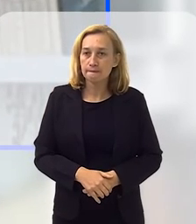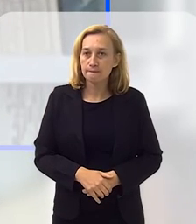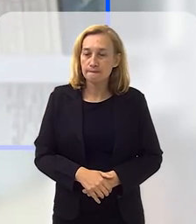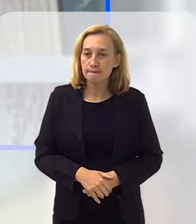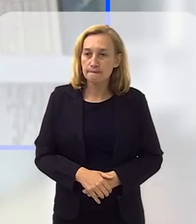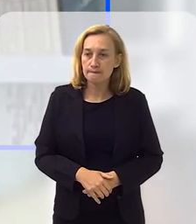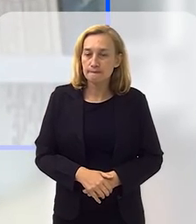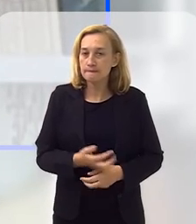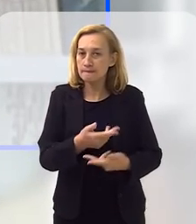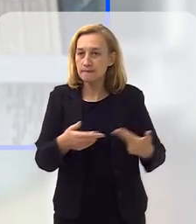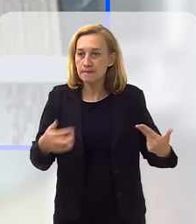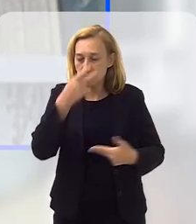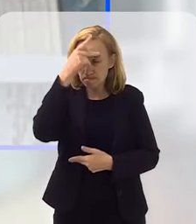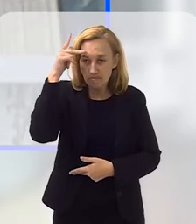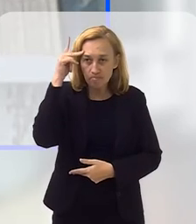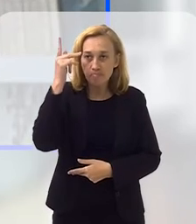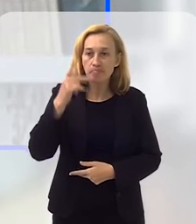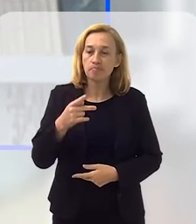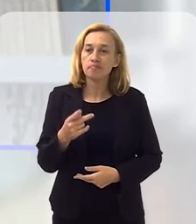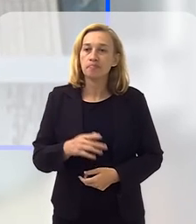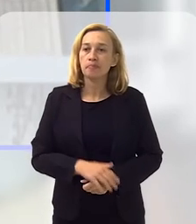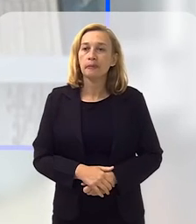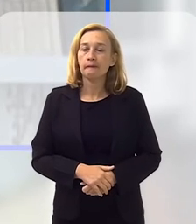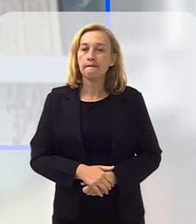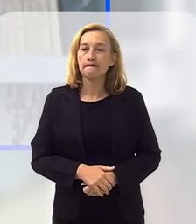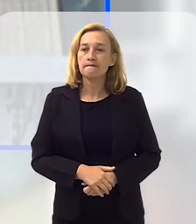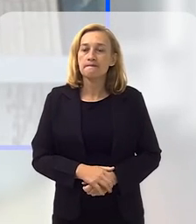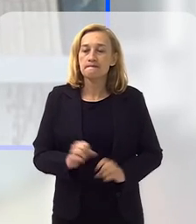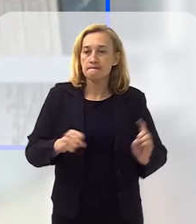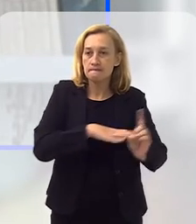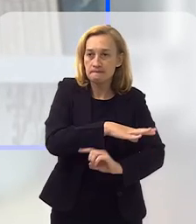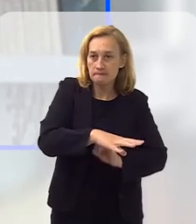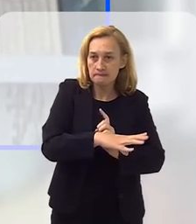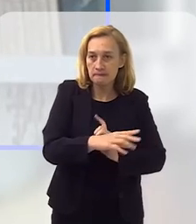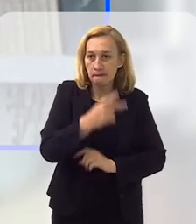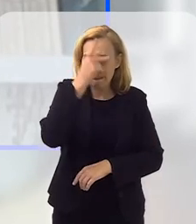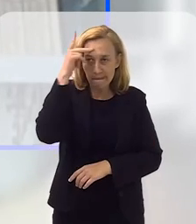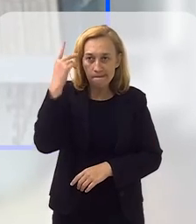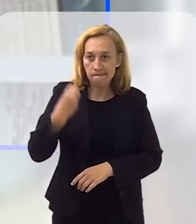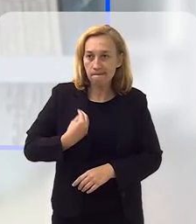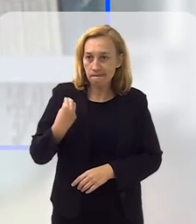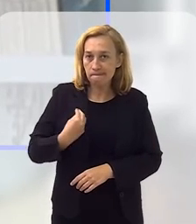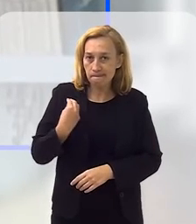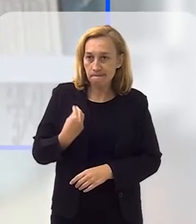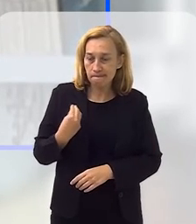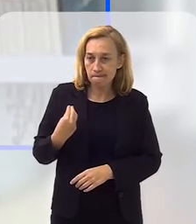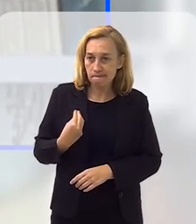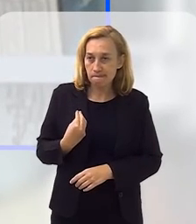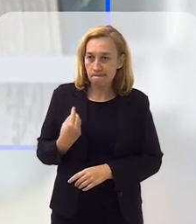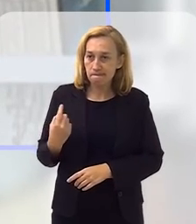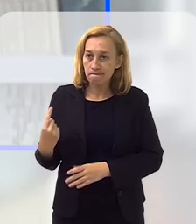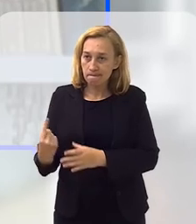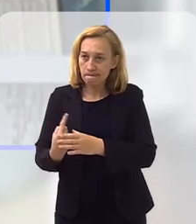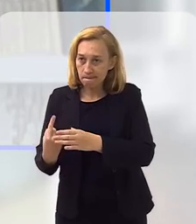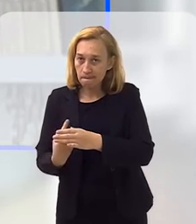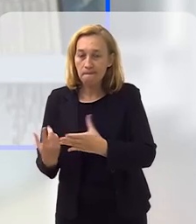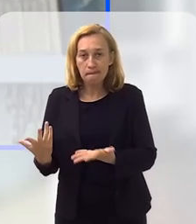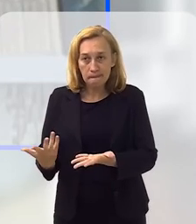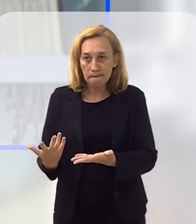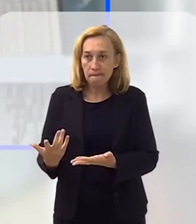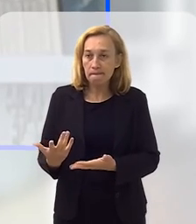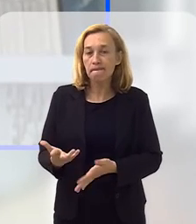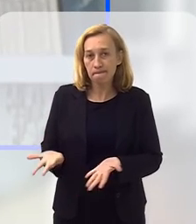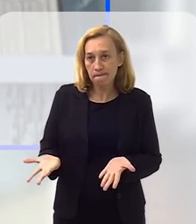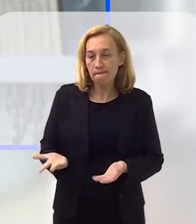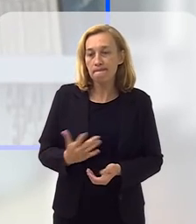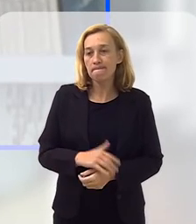Né? Para muita gente, nesse sistema de sociedade que a gente vive, essas pessoas têm que viver à margem. Sabe? Vou te